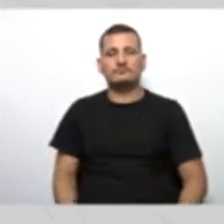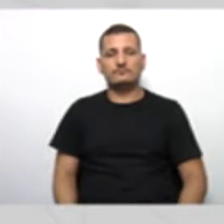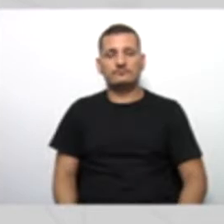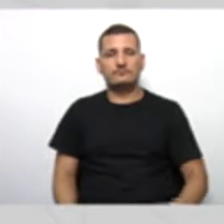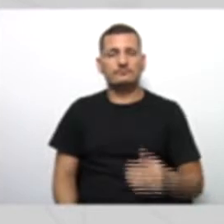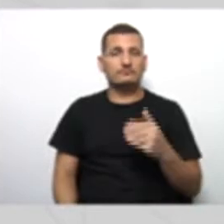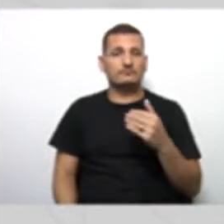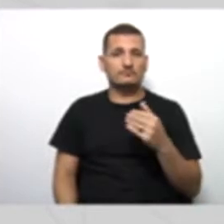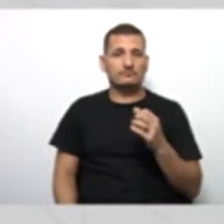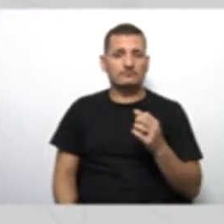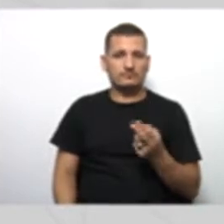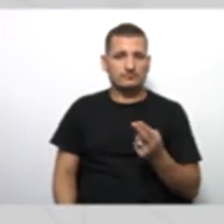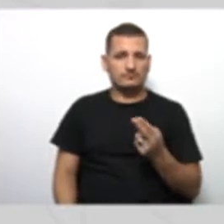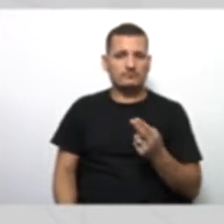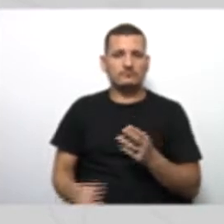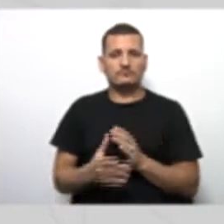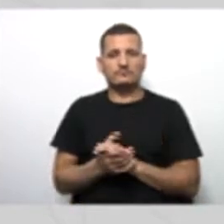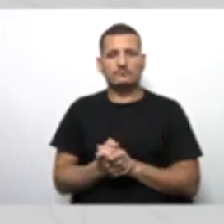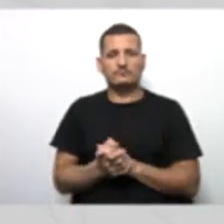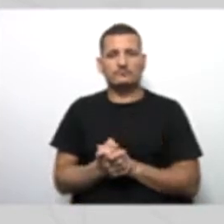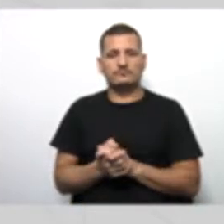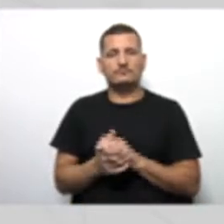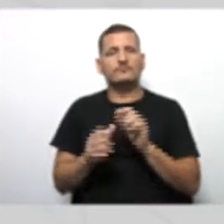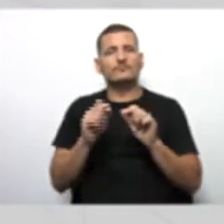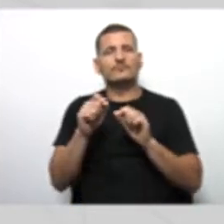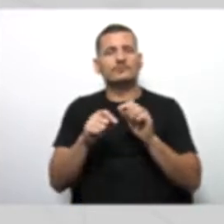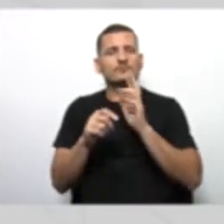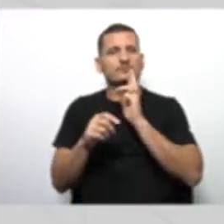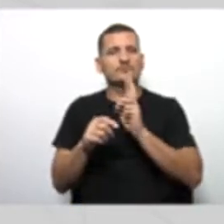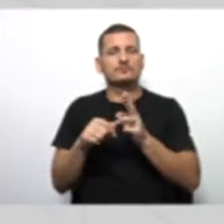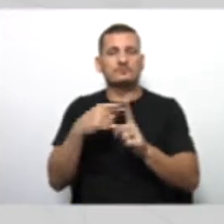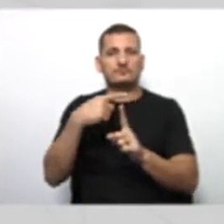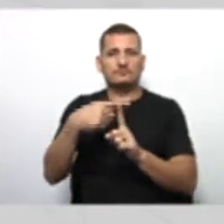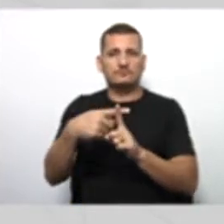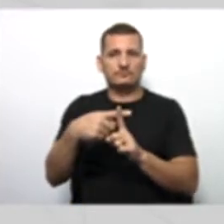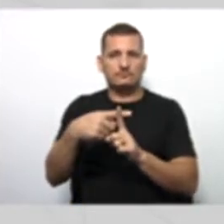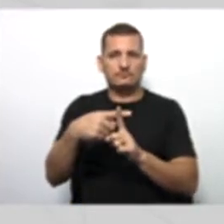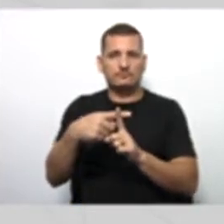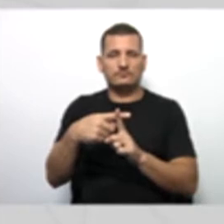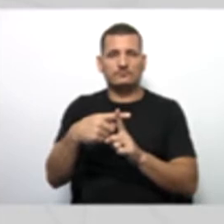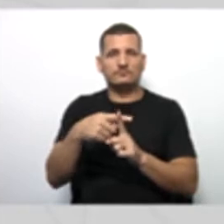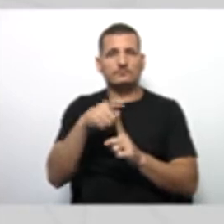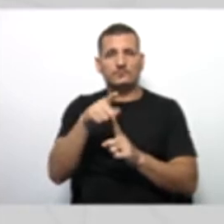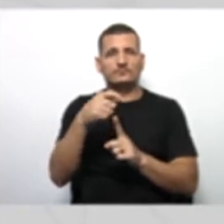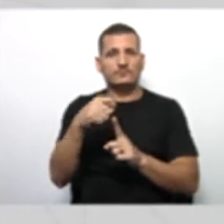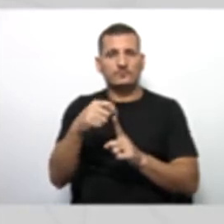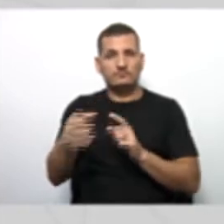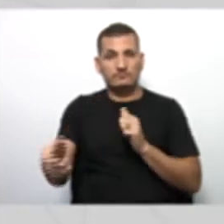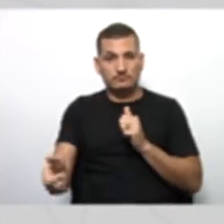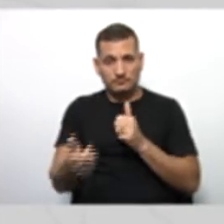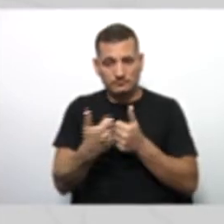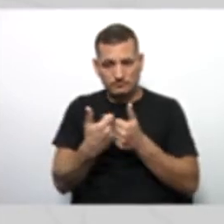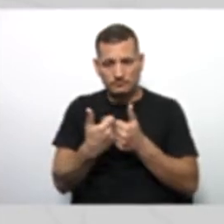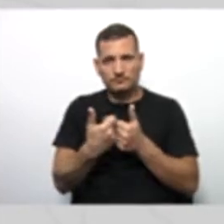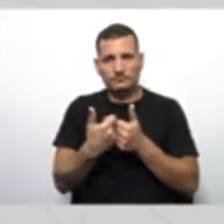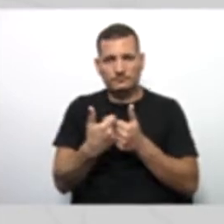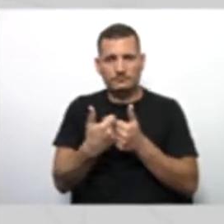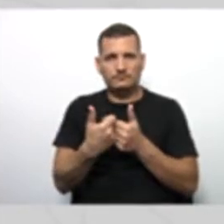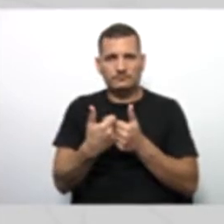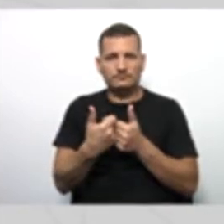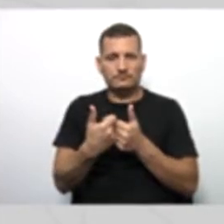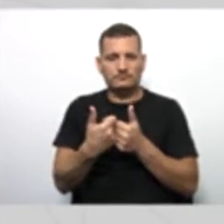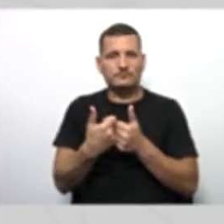seja, aquilo que te vai trazer resultados positivos, você tem que trazer para perto, não é isso? Isso aí pode